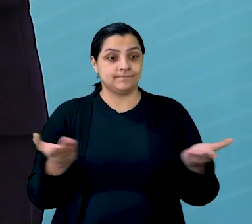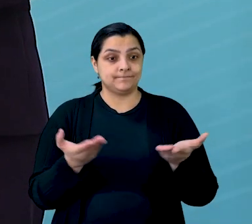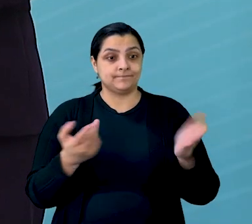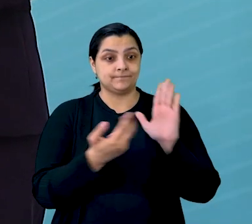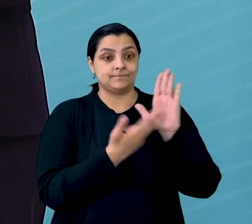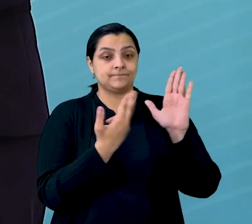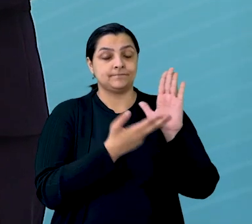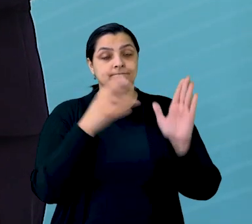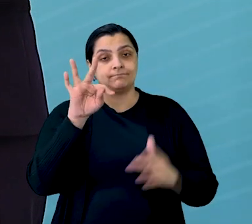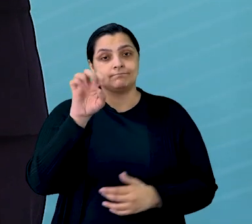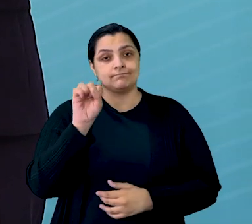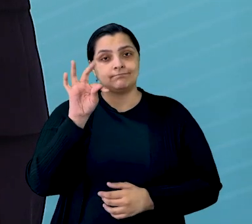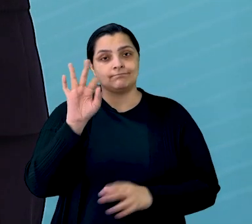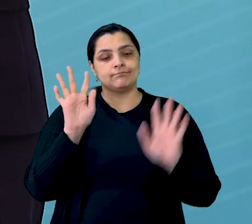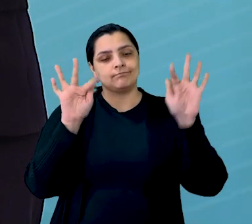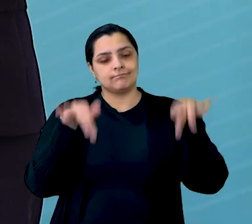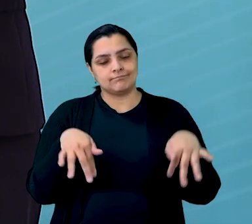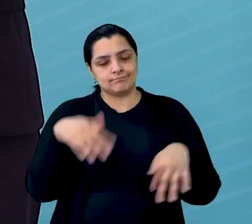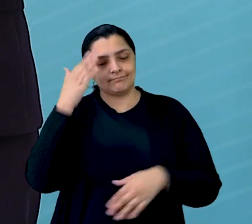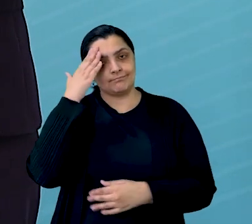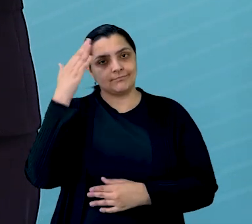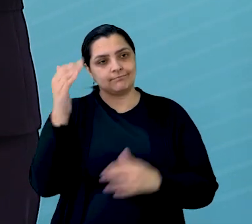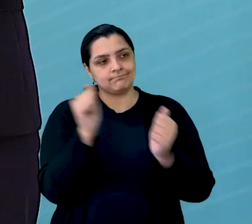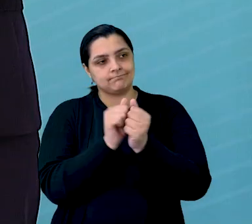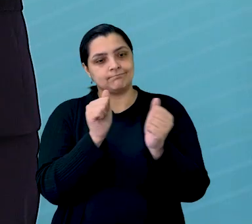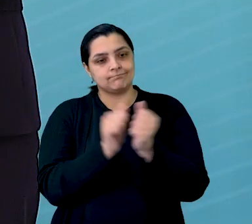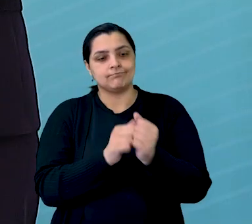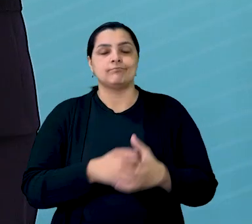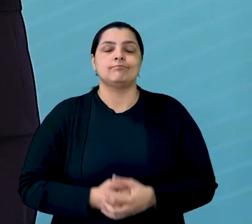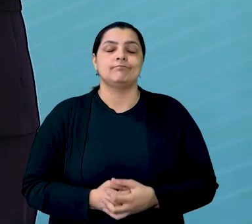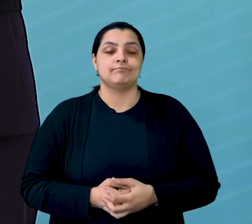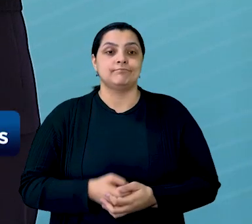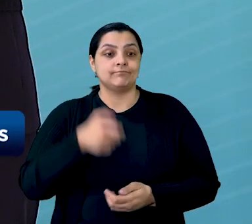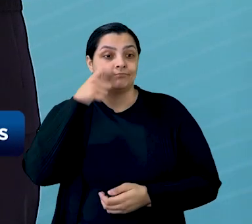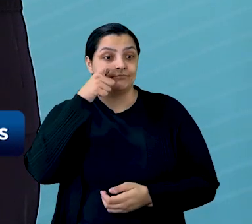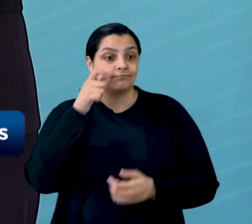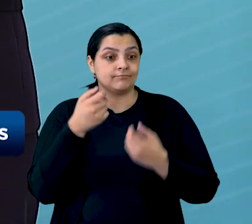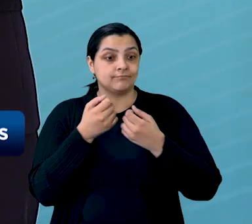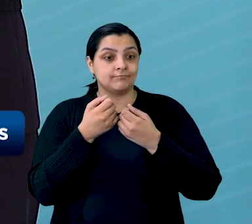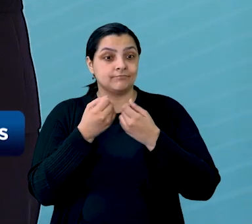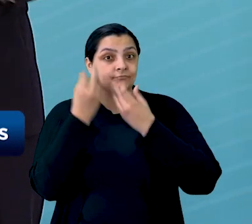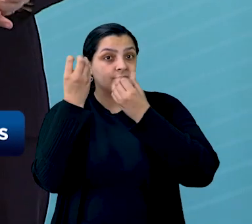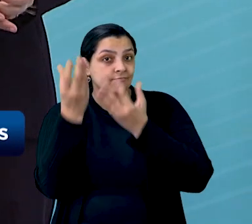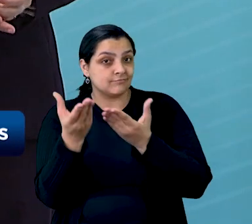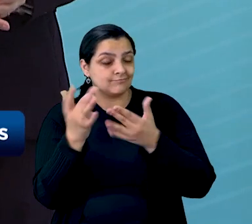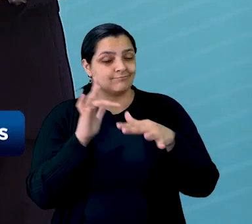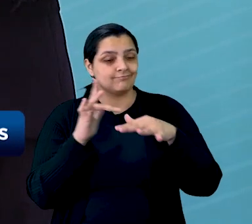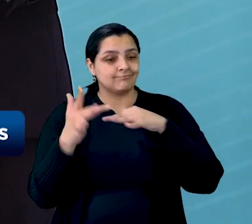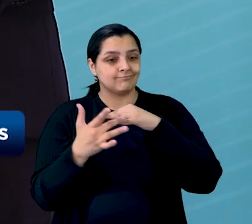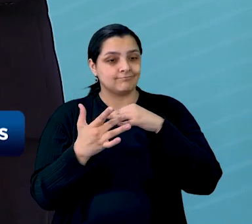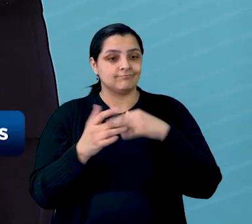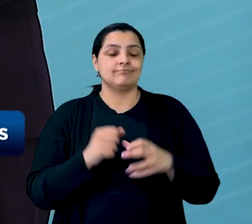Esta edição do Revista TST fica por aqui. Muito obrigado pela companhia. Siga acompanhando as notícias